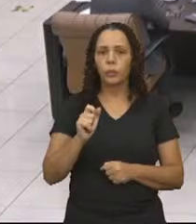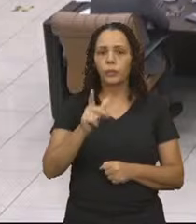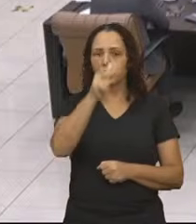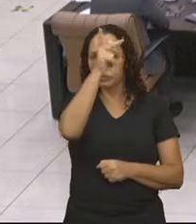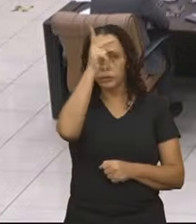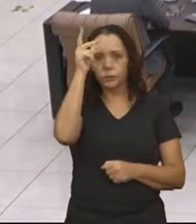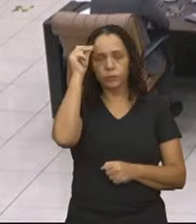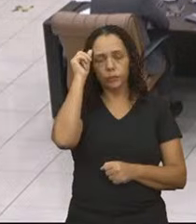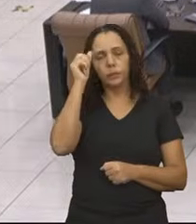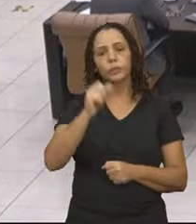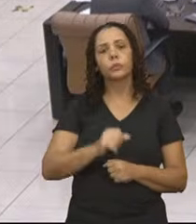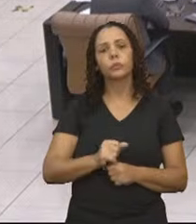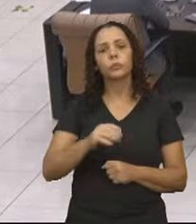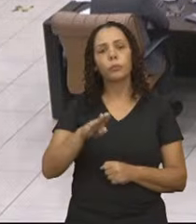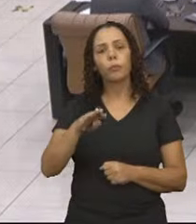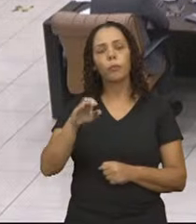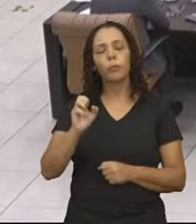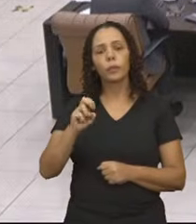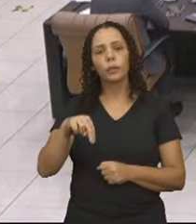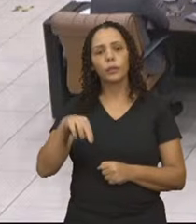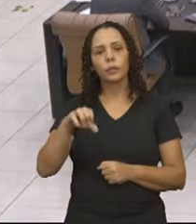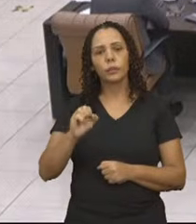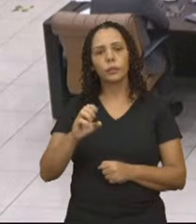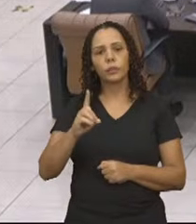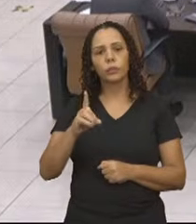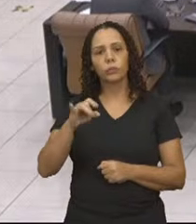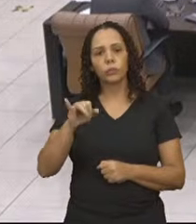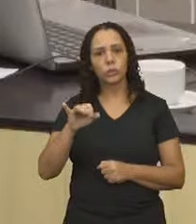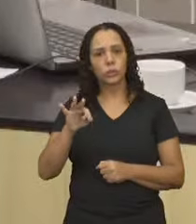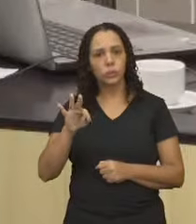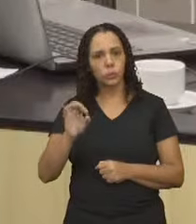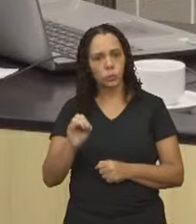casa, senhor Benedito Sérgio Lencioni. Quero mandar também um